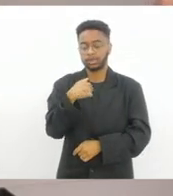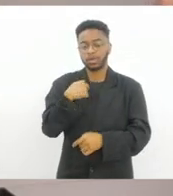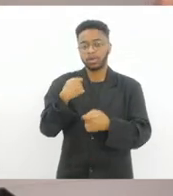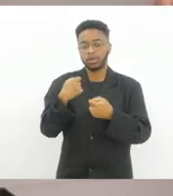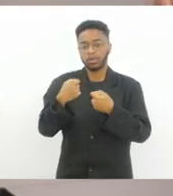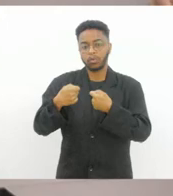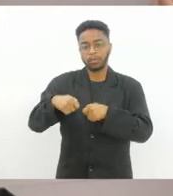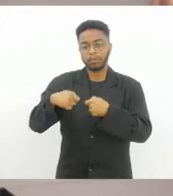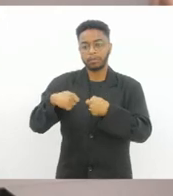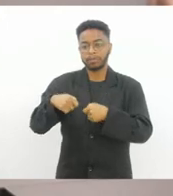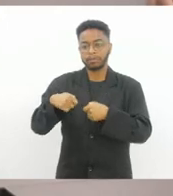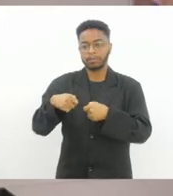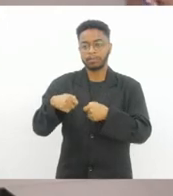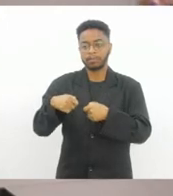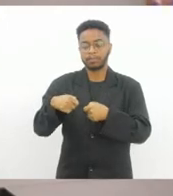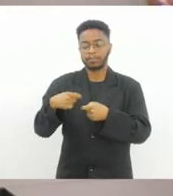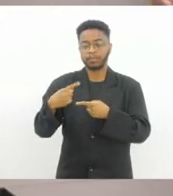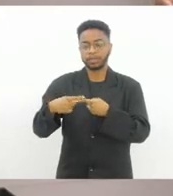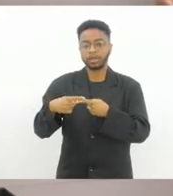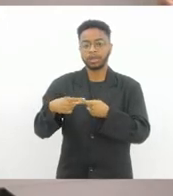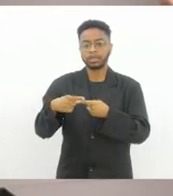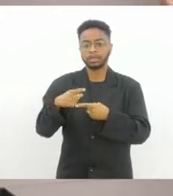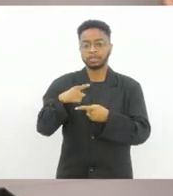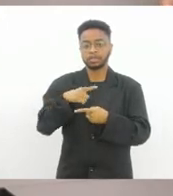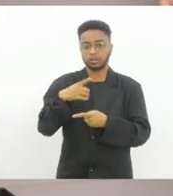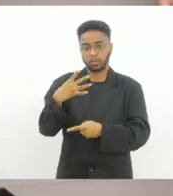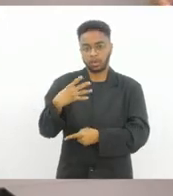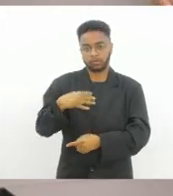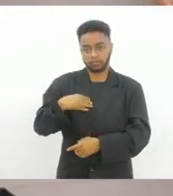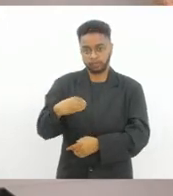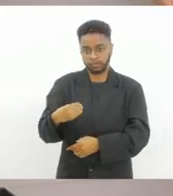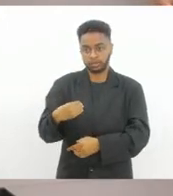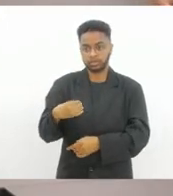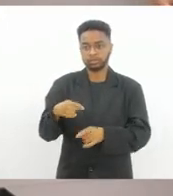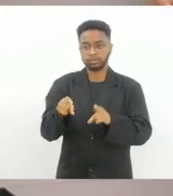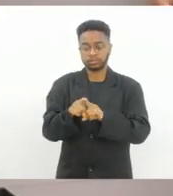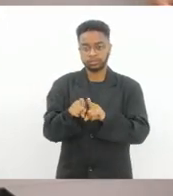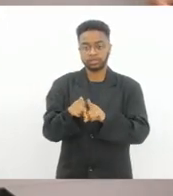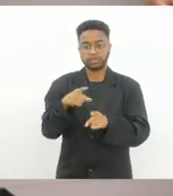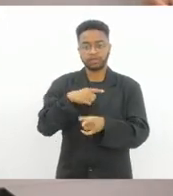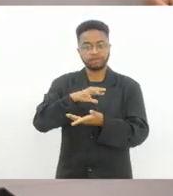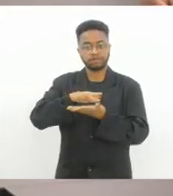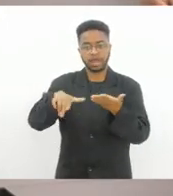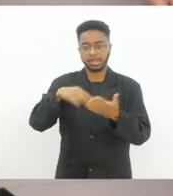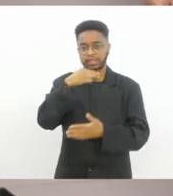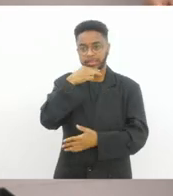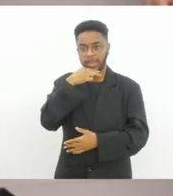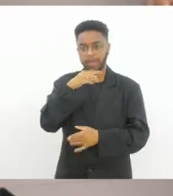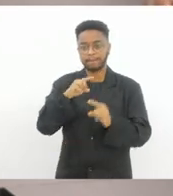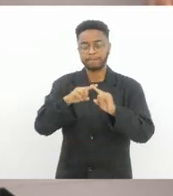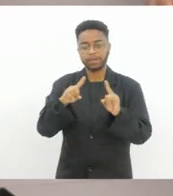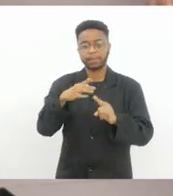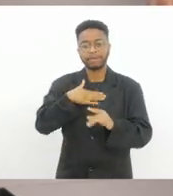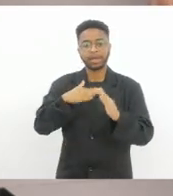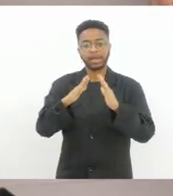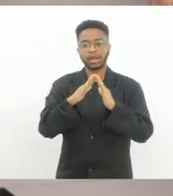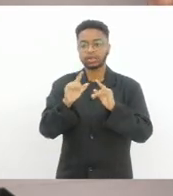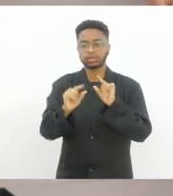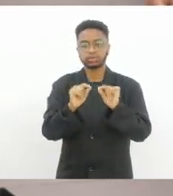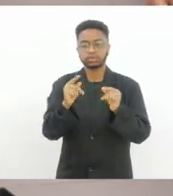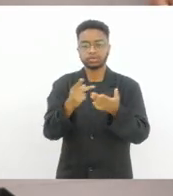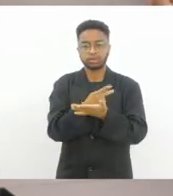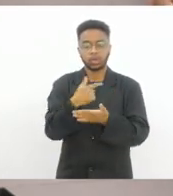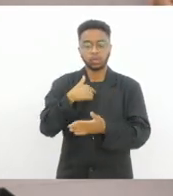porque algumas coisas, eu tenho 4 filhos e tenho bastante neto. E estava uma situação lá em casa que eu não estava